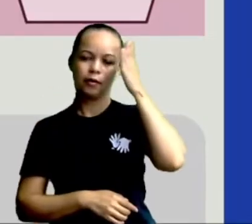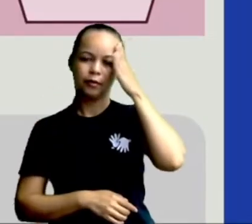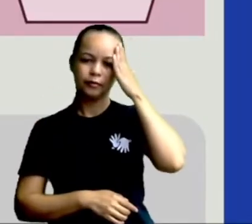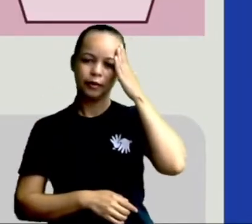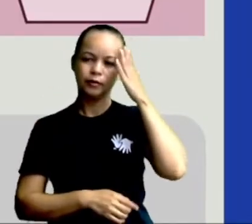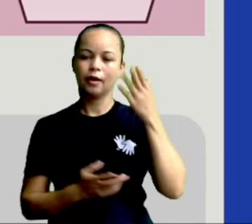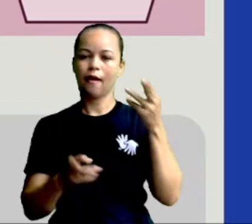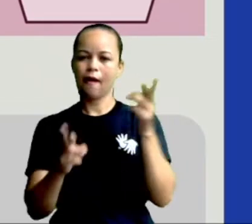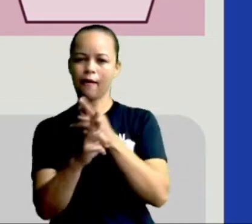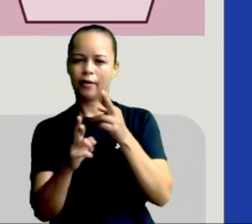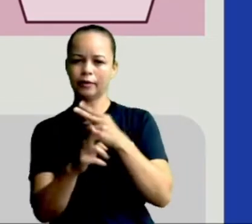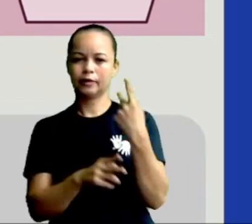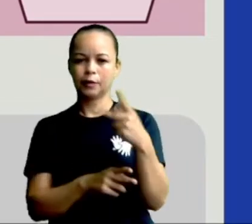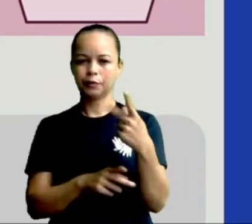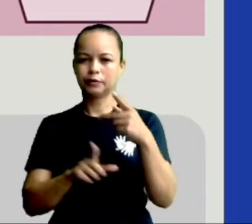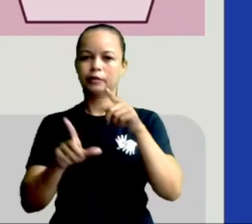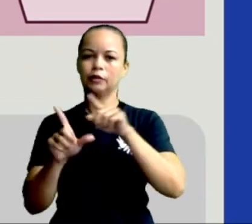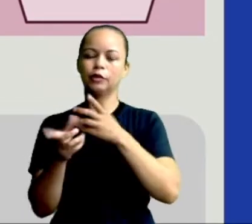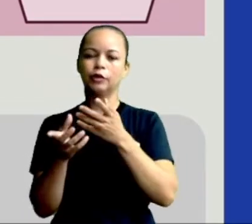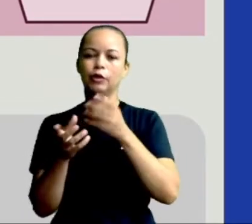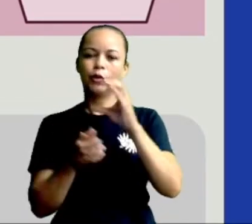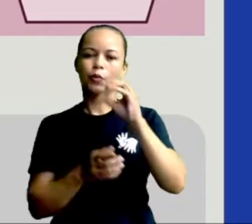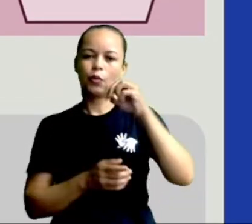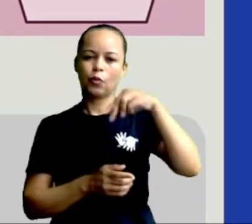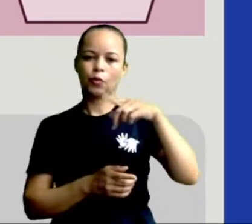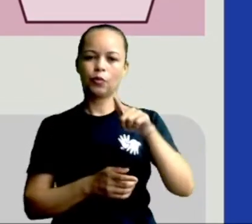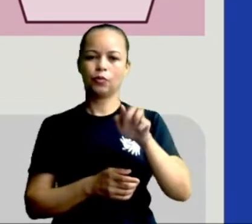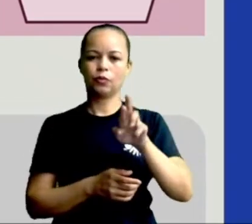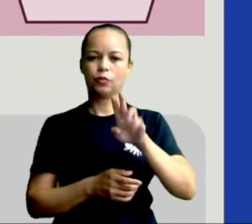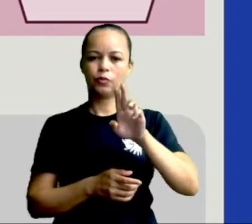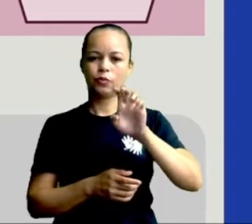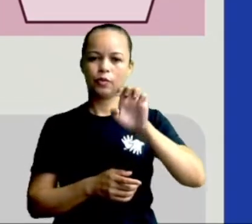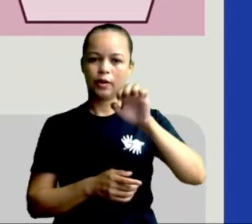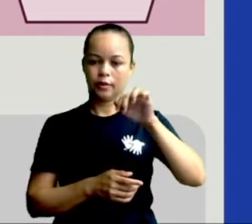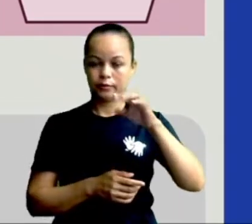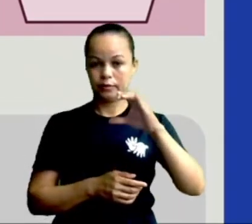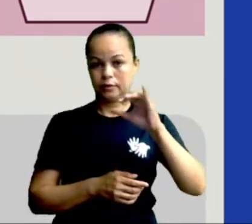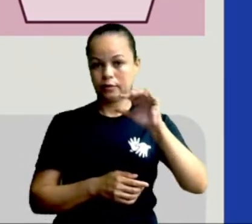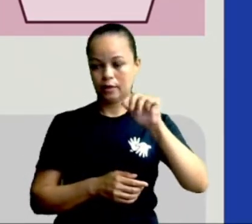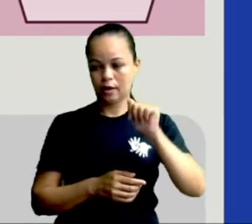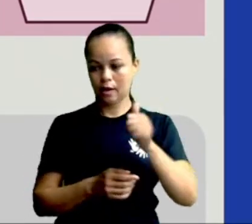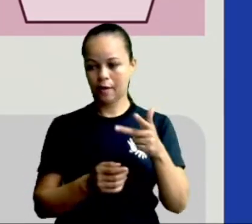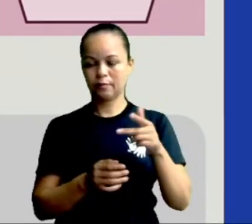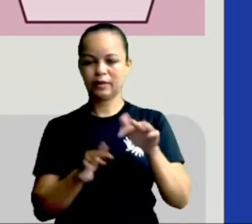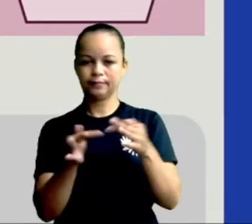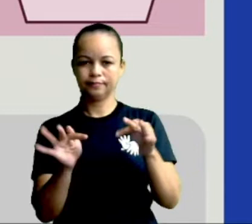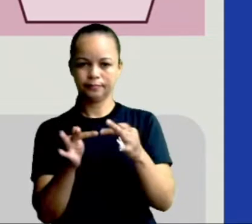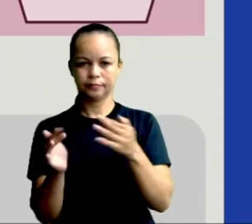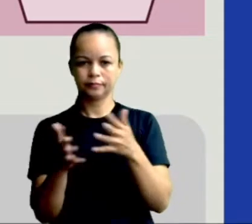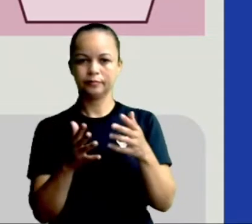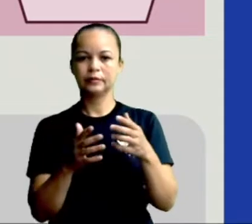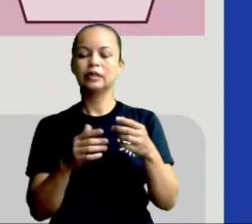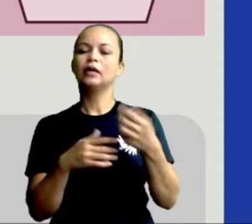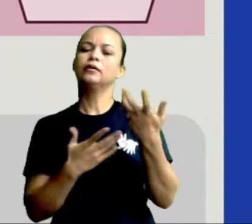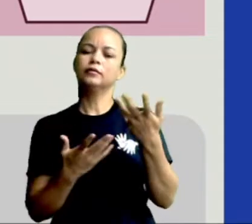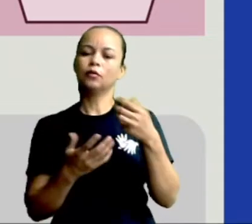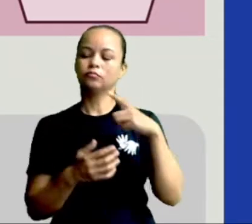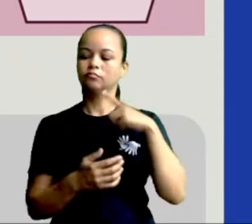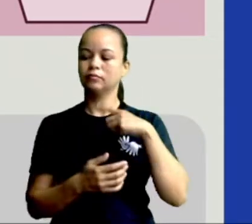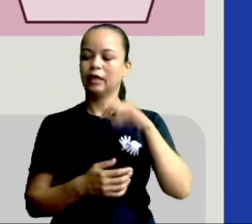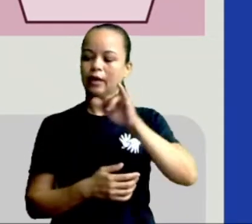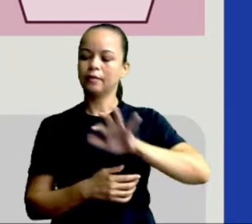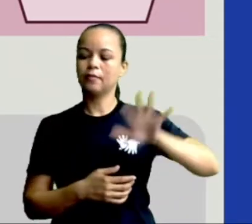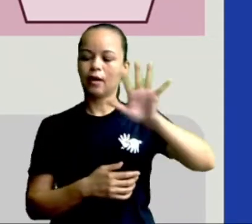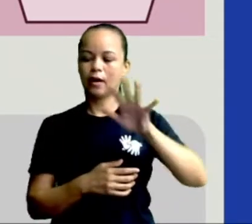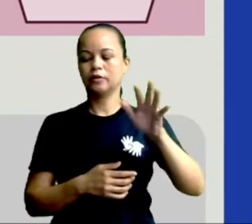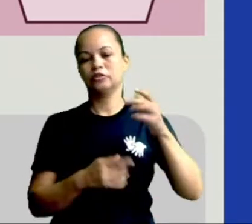essa relação de congruência de uma forma mais simples. Vejam que eu coloquei duas representações aí de figuras. Figuras congruentes e uma